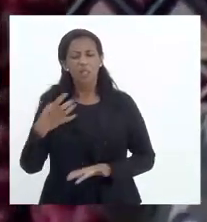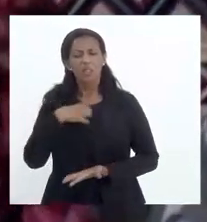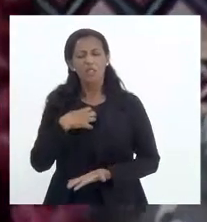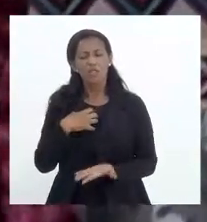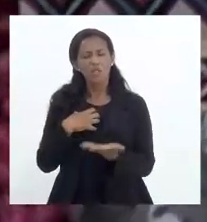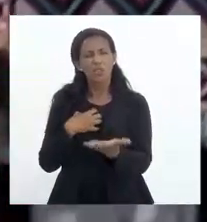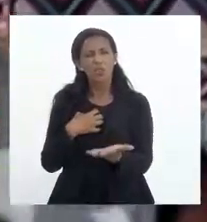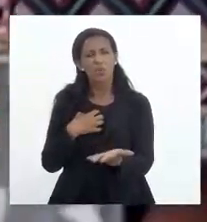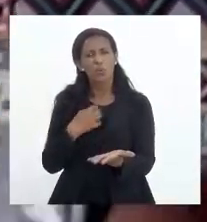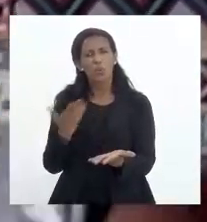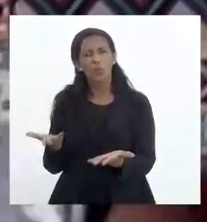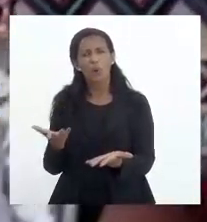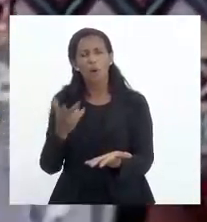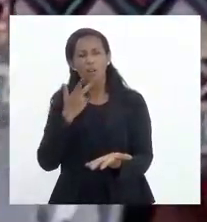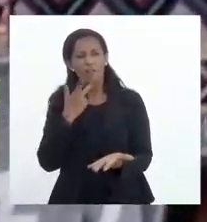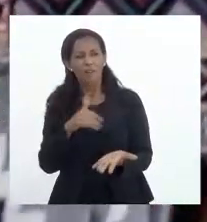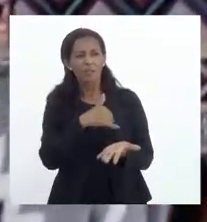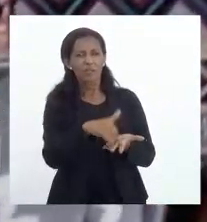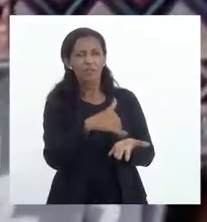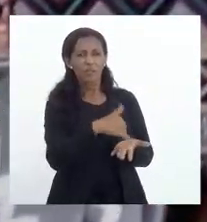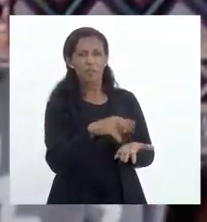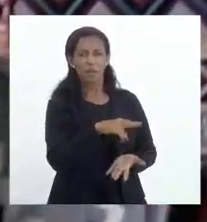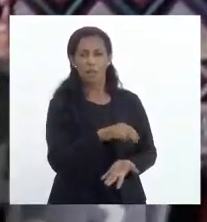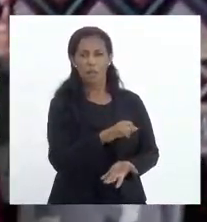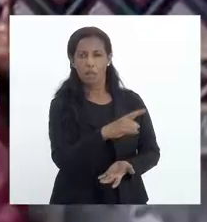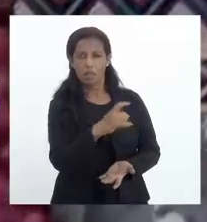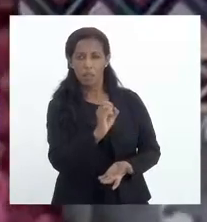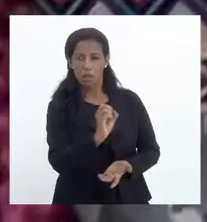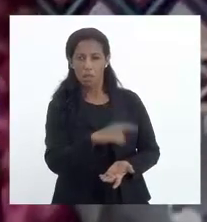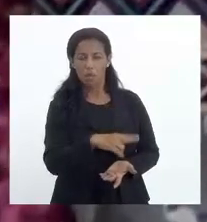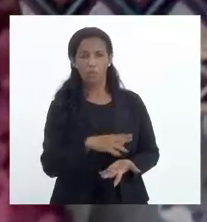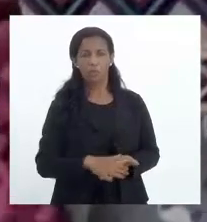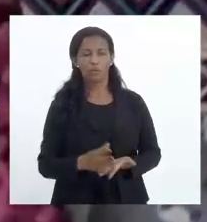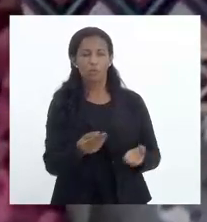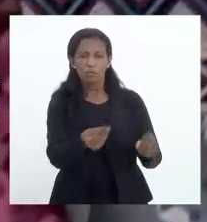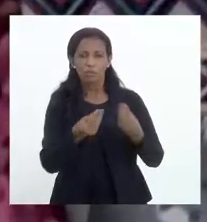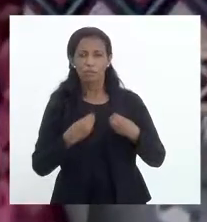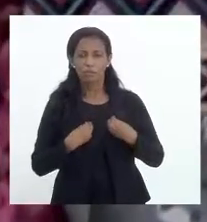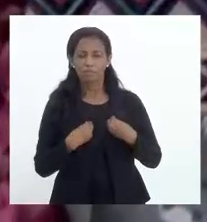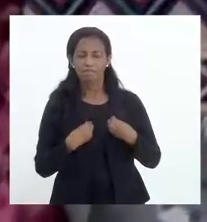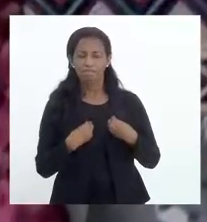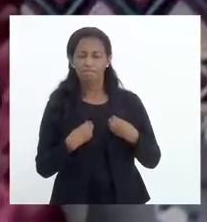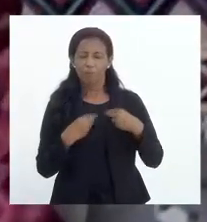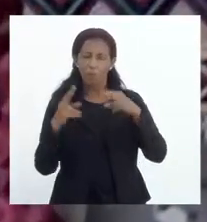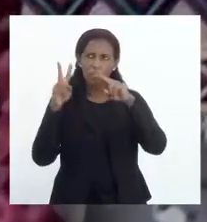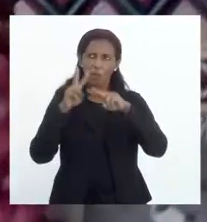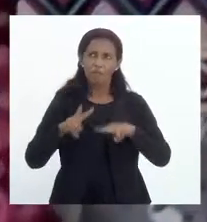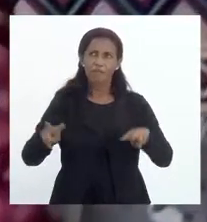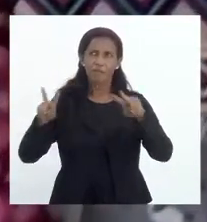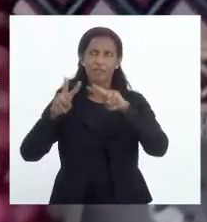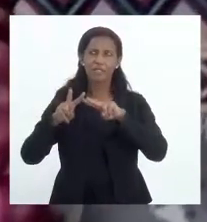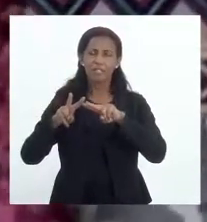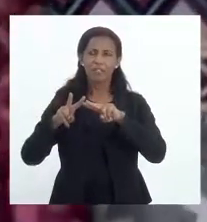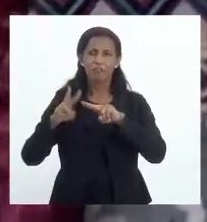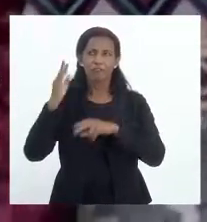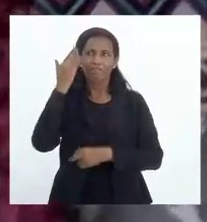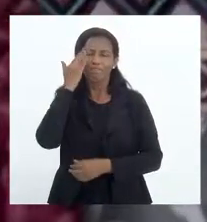porque a fala do secretário Nelson Rocha trouxe a mim uma visão